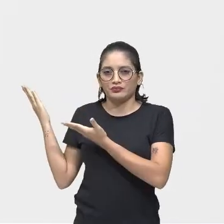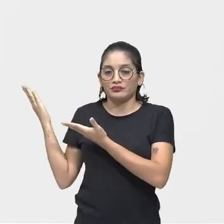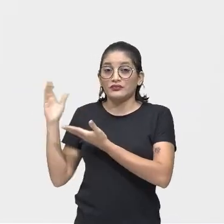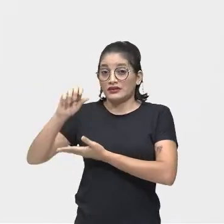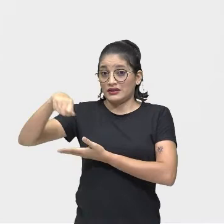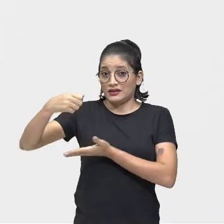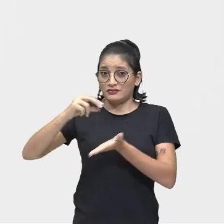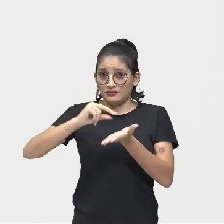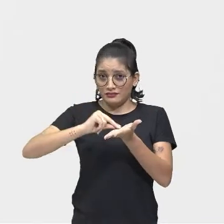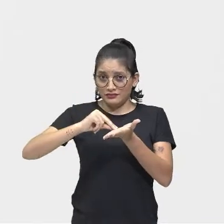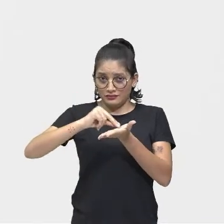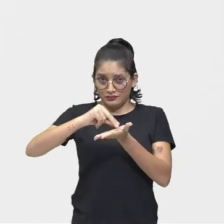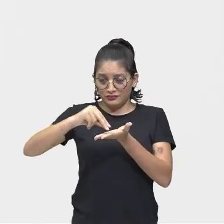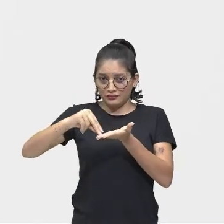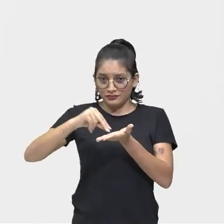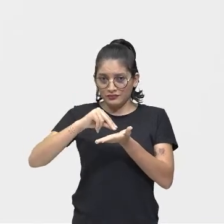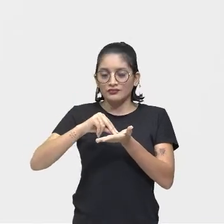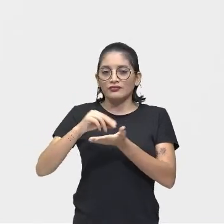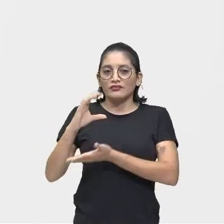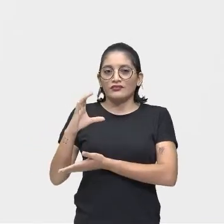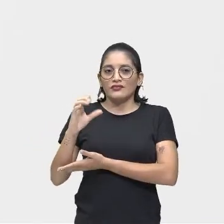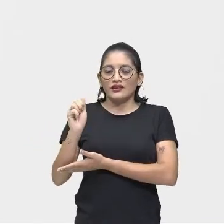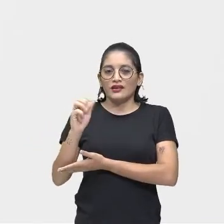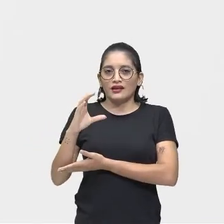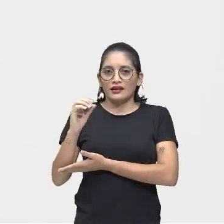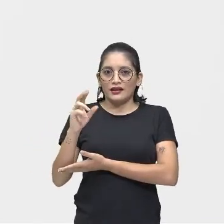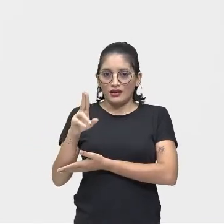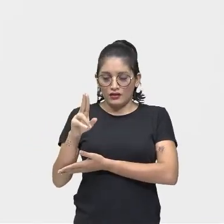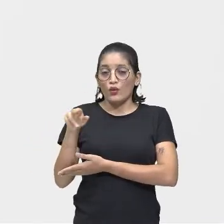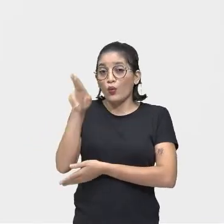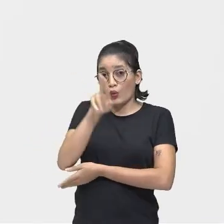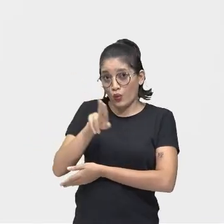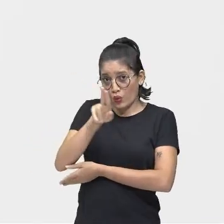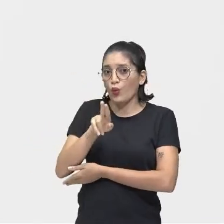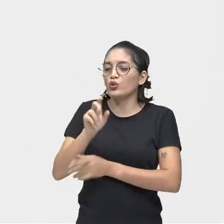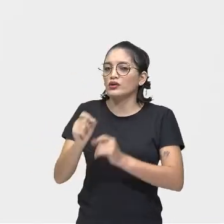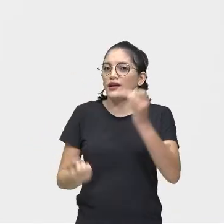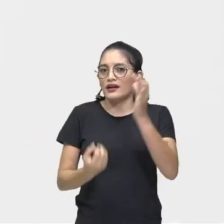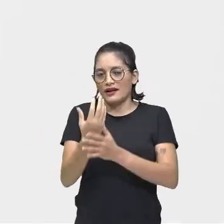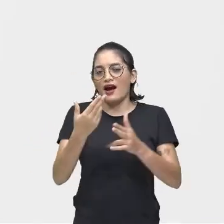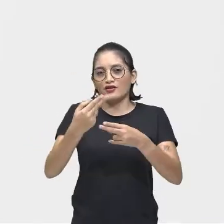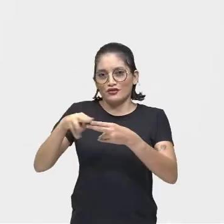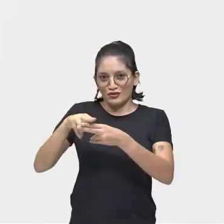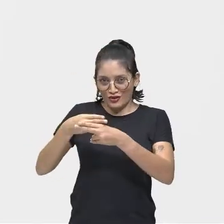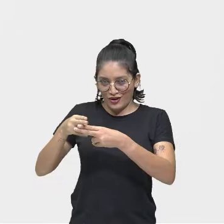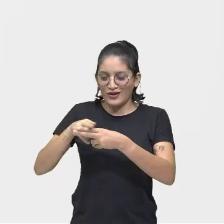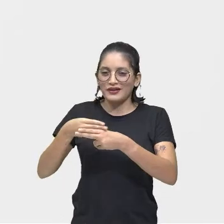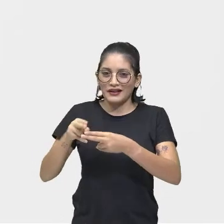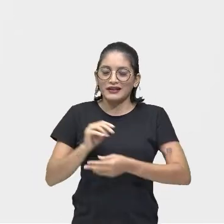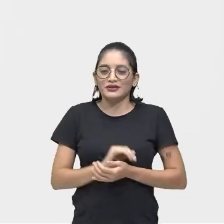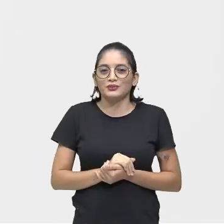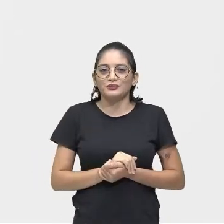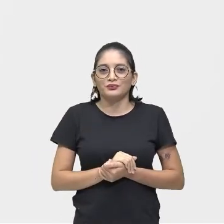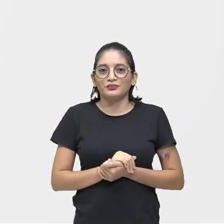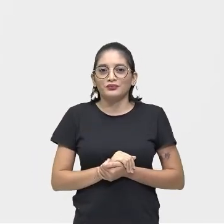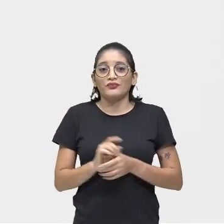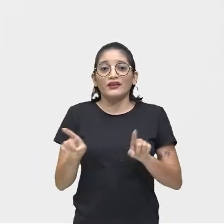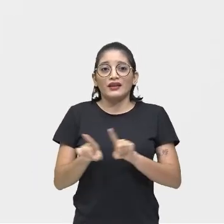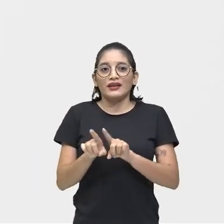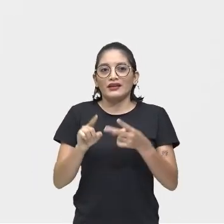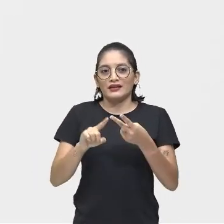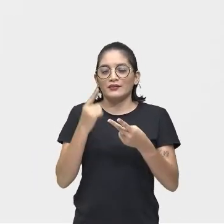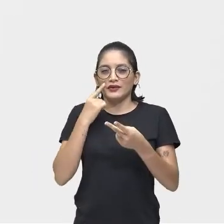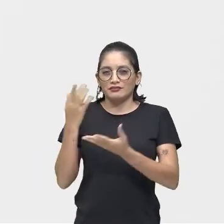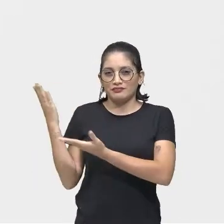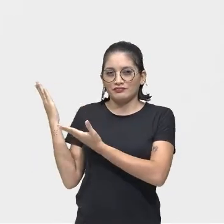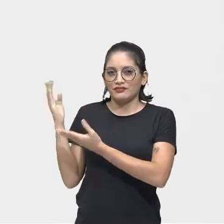cacau, que a gente utiliza hoje em dia na fabricação de chocolate, e também a chamada